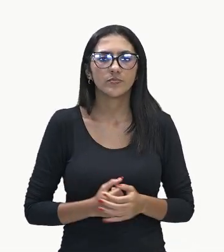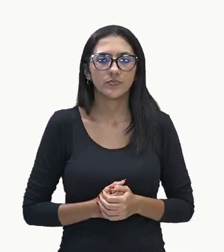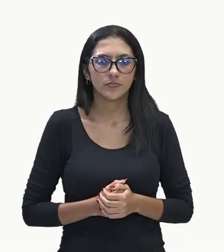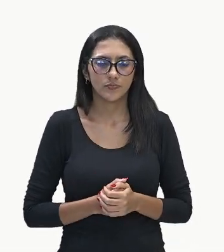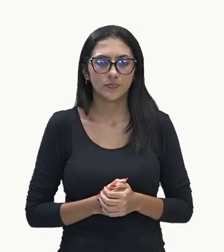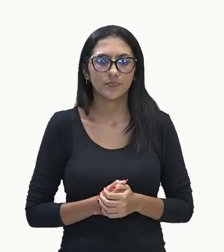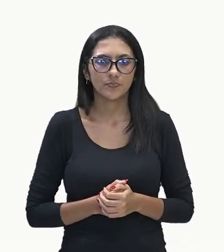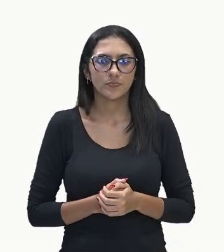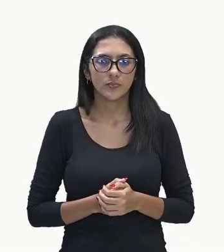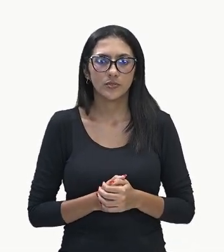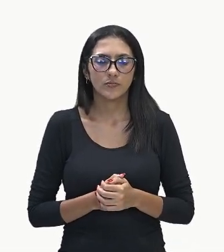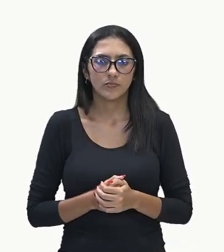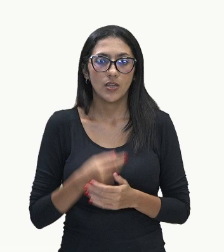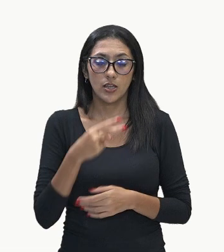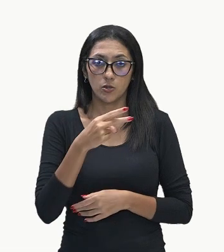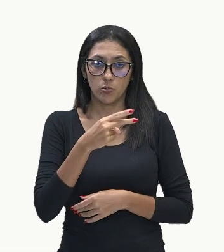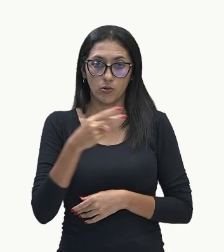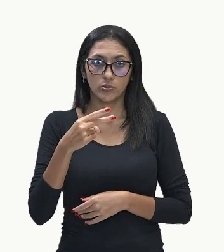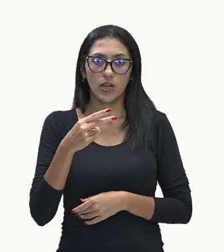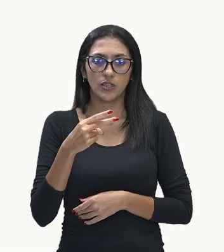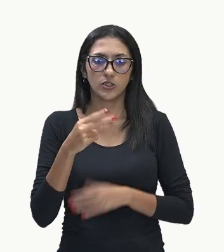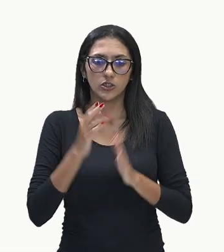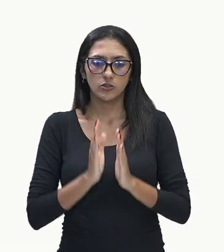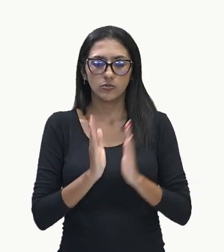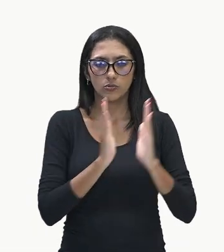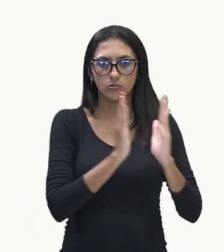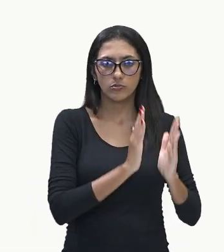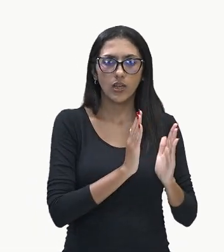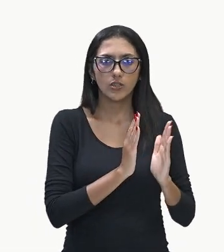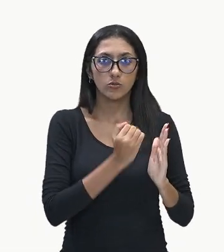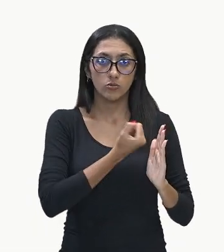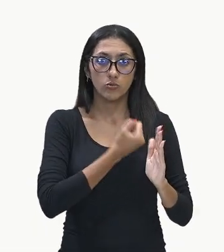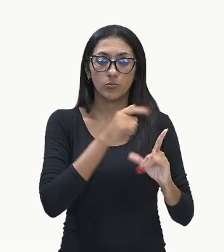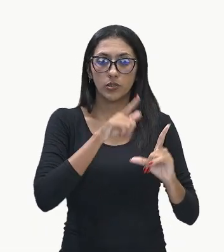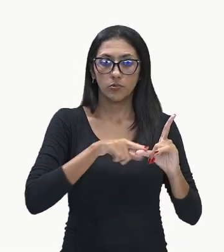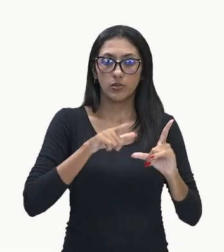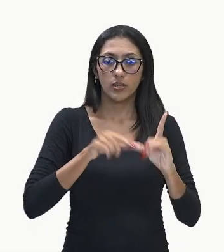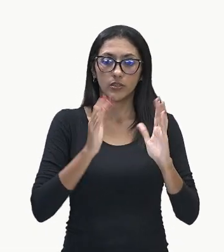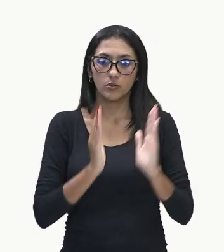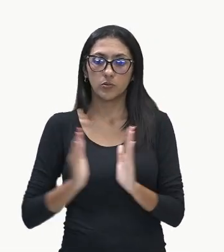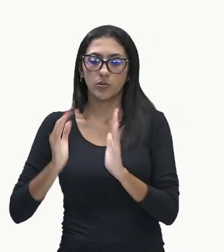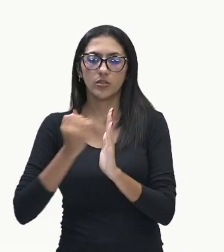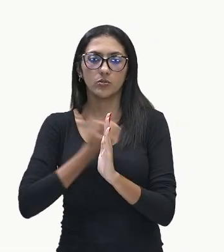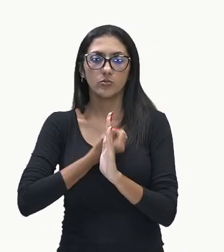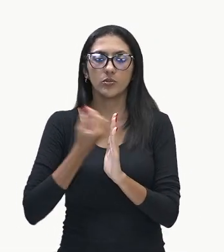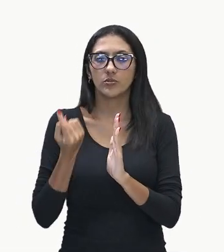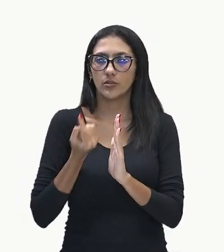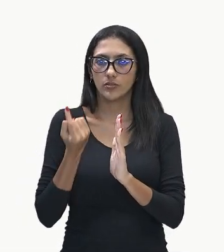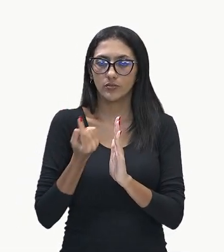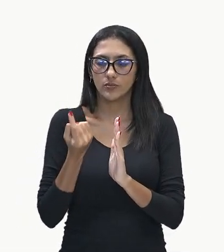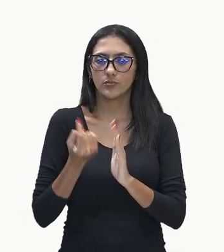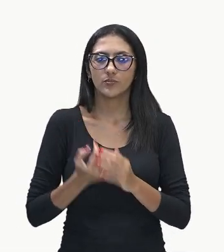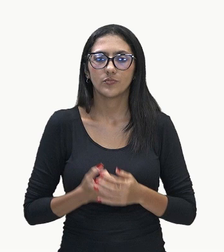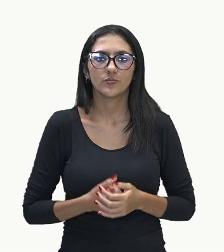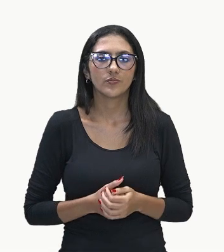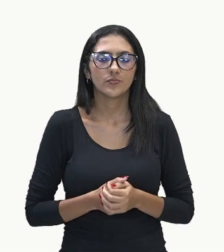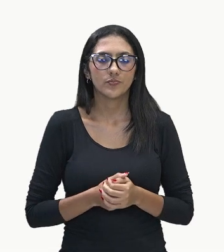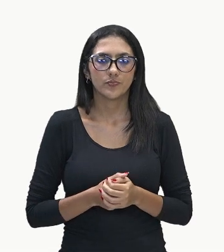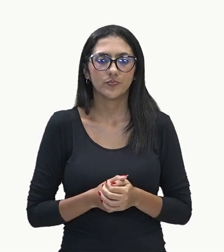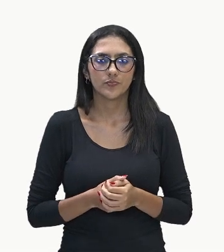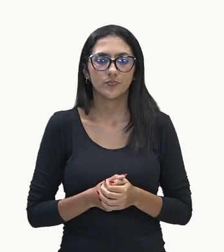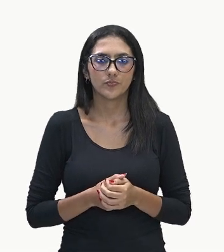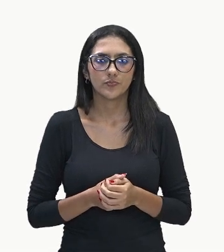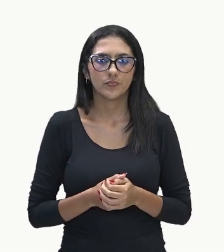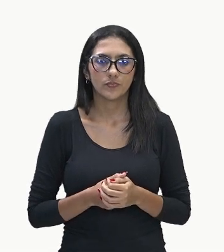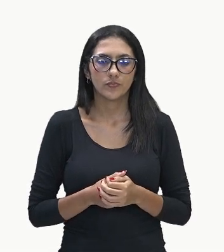tem a incógnita de um lado e quem não tem do outro. Aí eu te faço a pergunta, por que que o sinal do